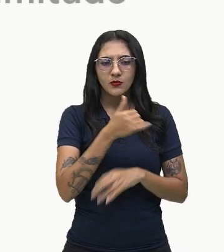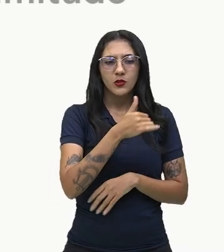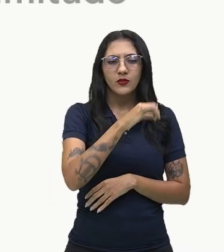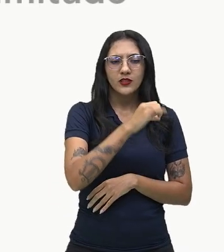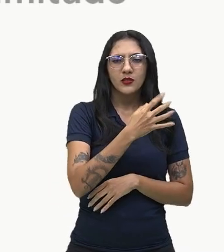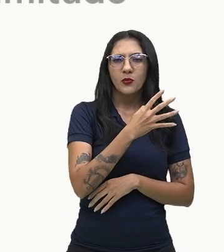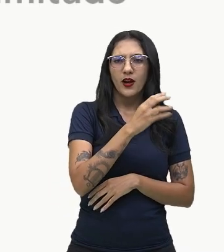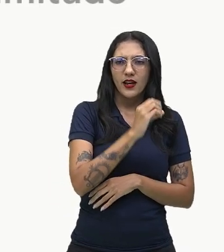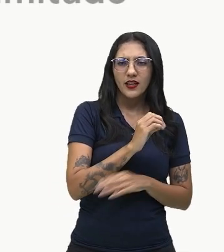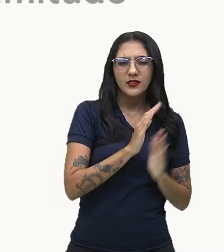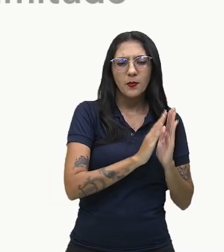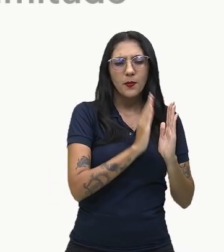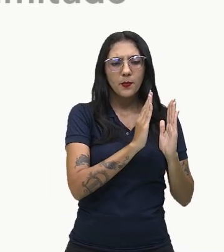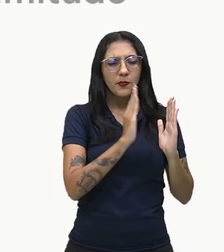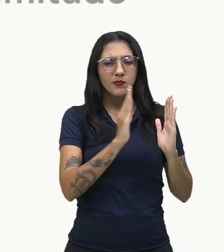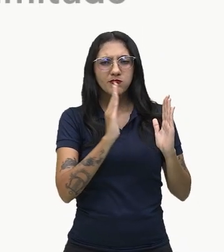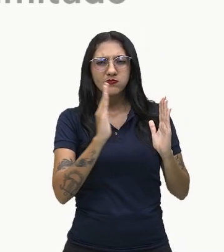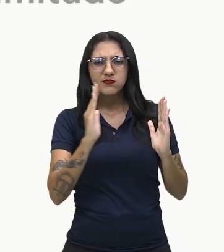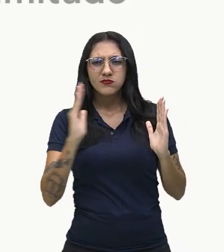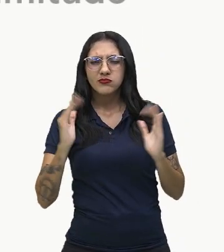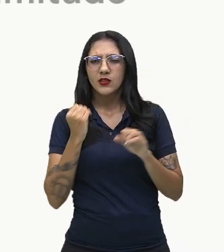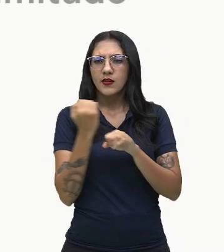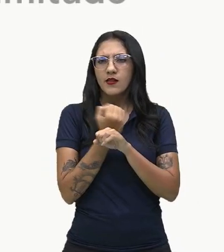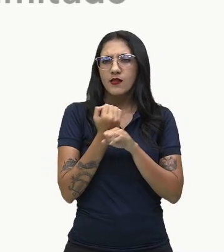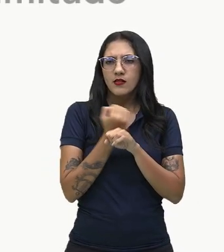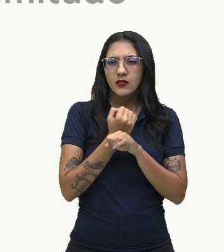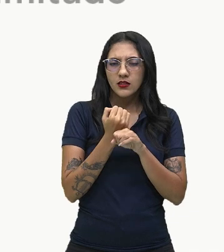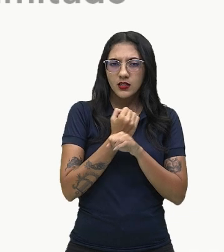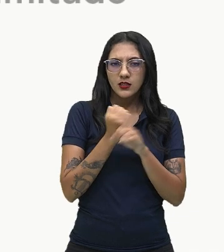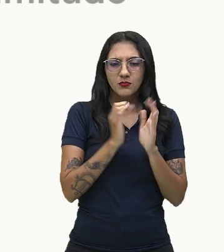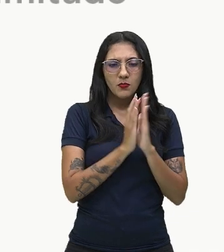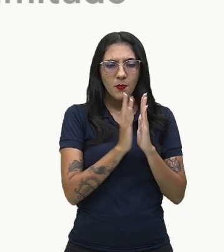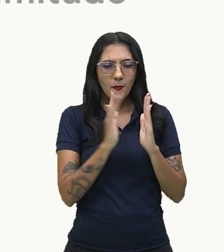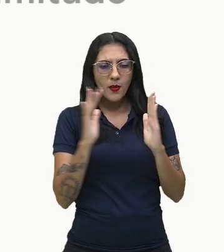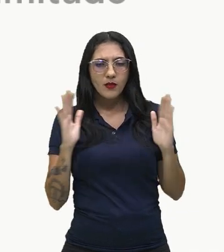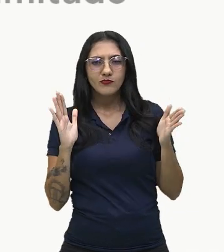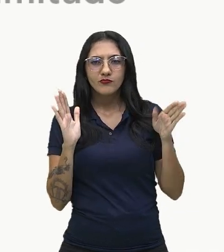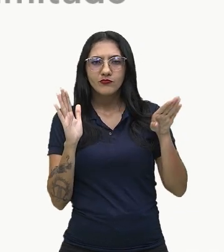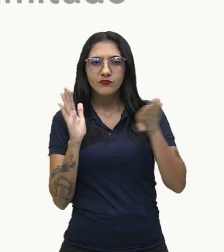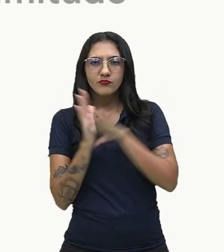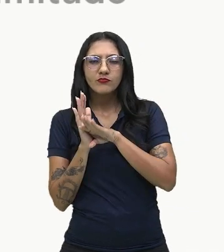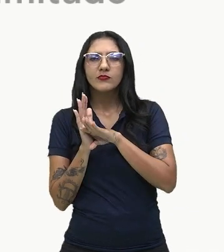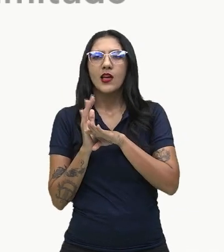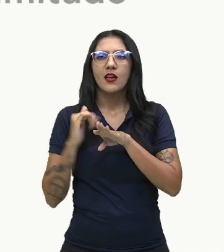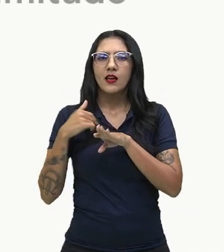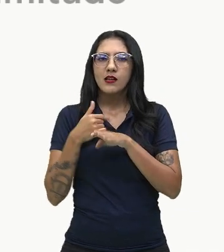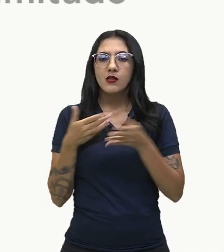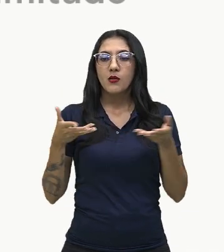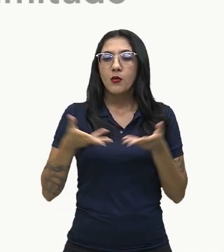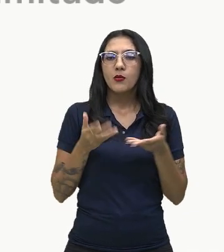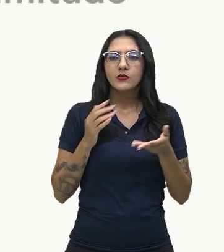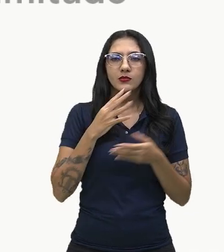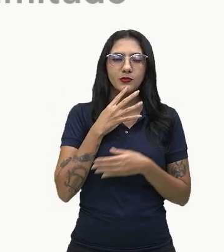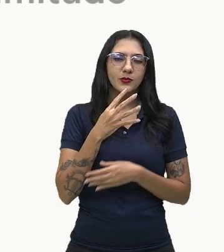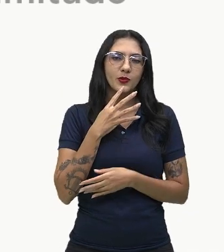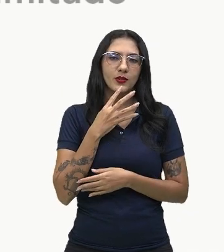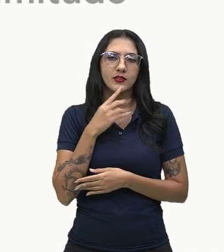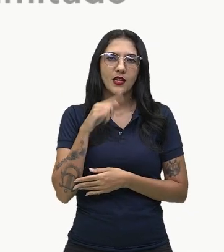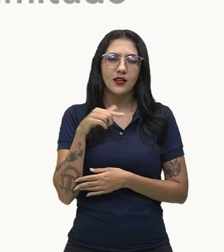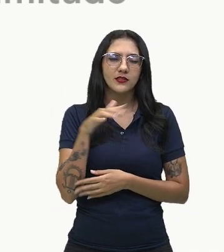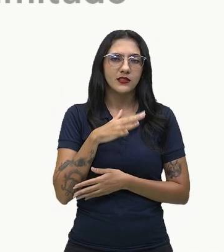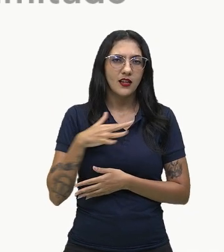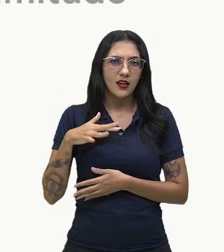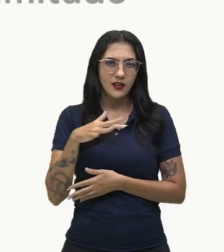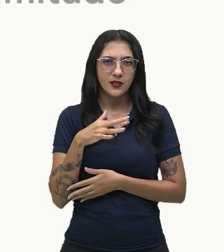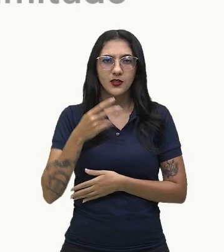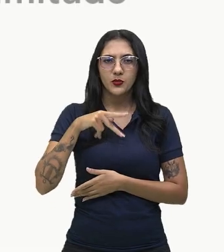1940, 1960, 1970, até nós chegarmos à atual regionalização que nós temos